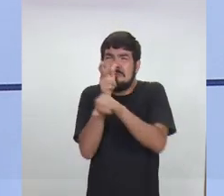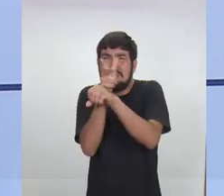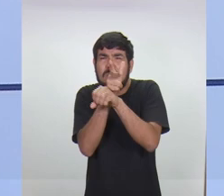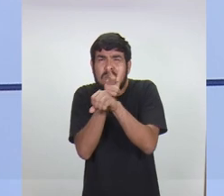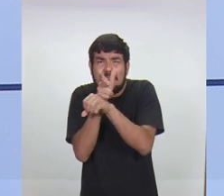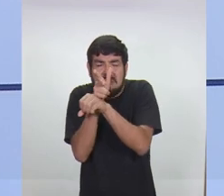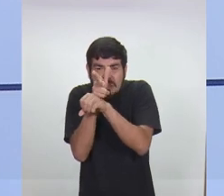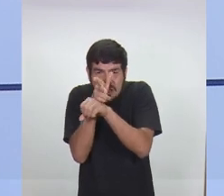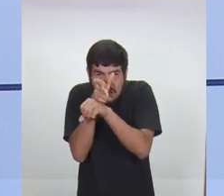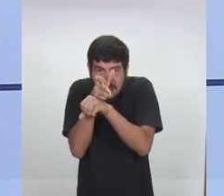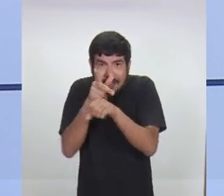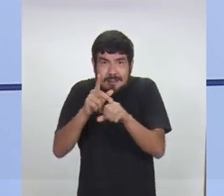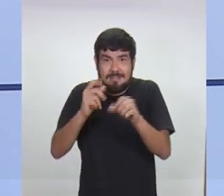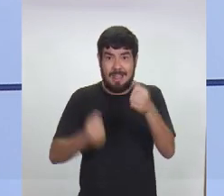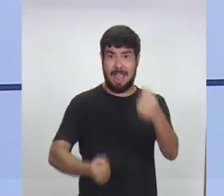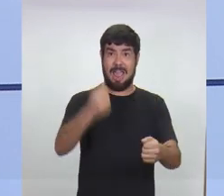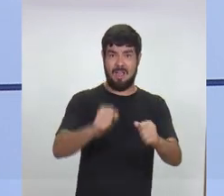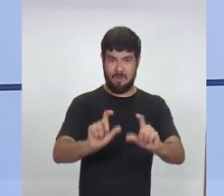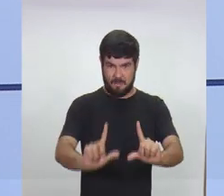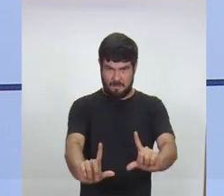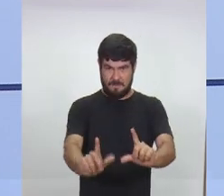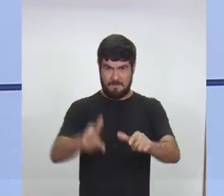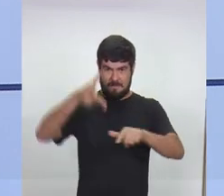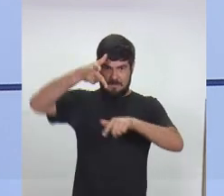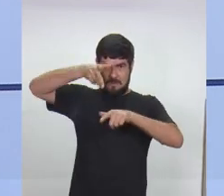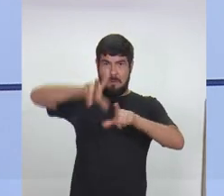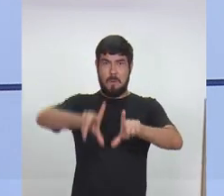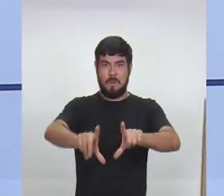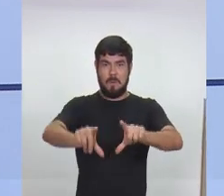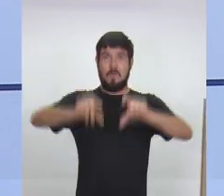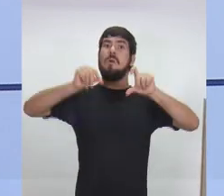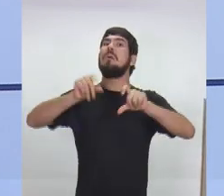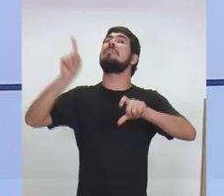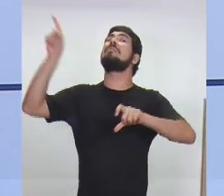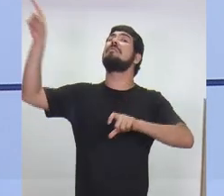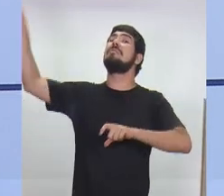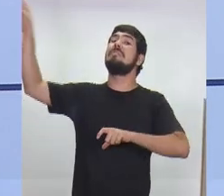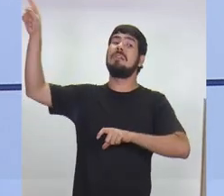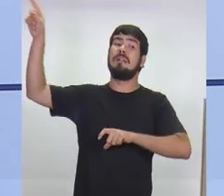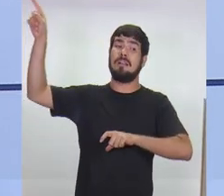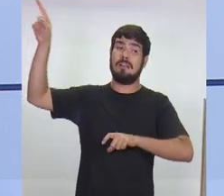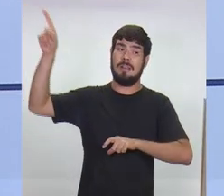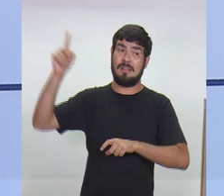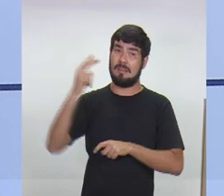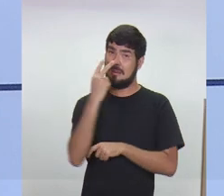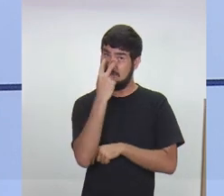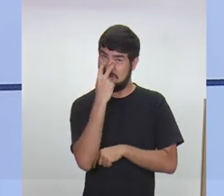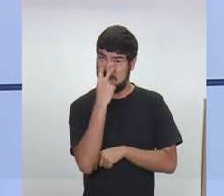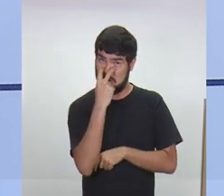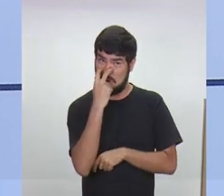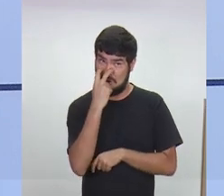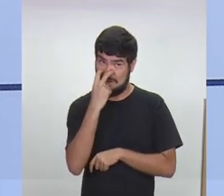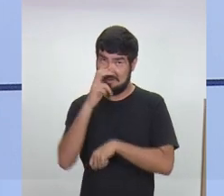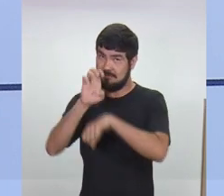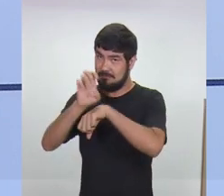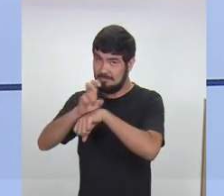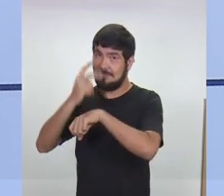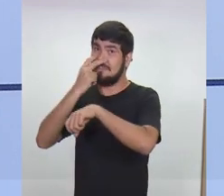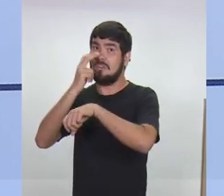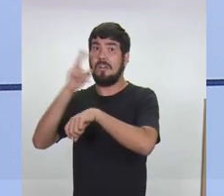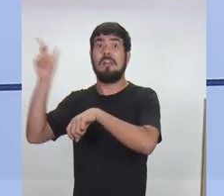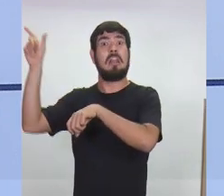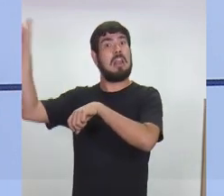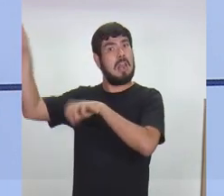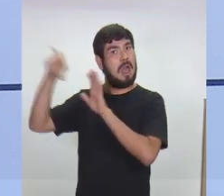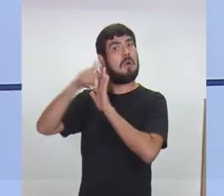veículos esse é um programa que já funciona na cidade de vitória e depois que esse programa lá foi instalado a quantidade de